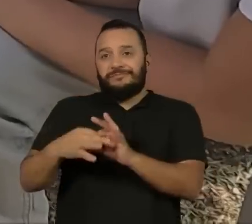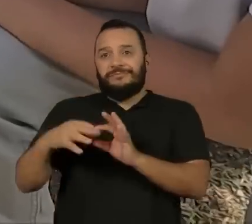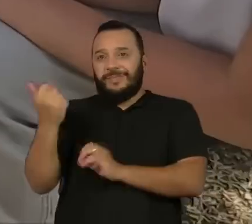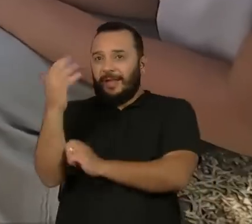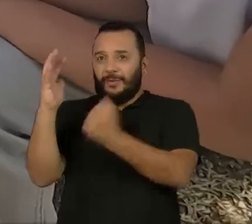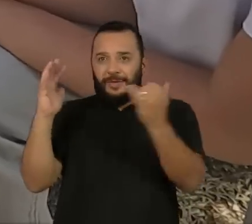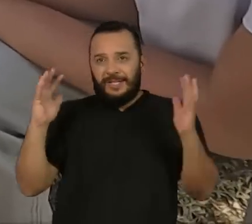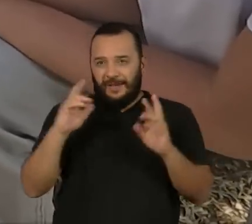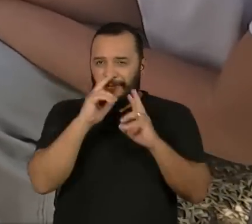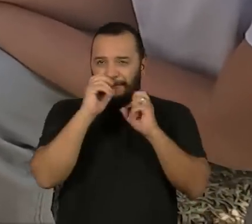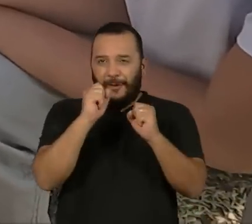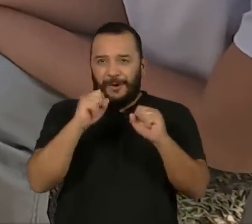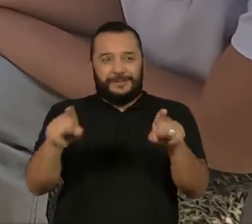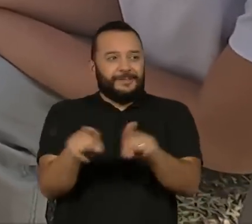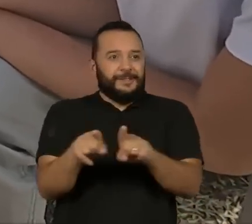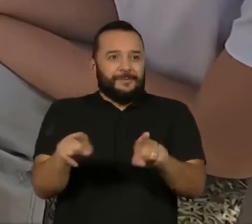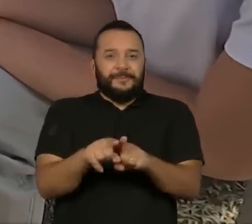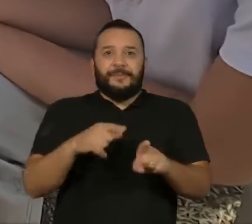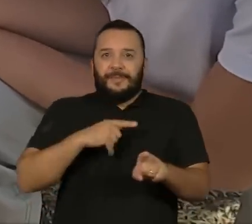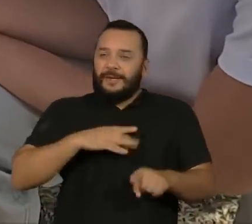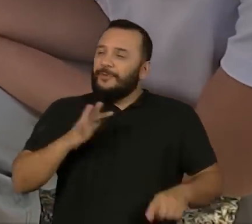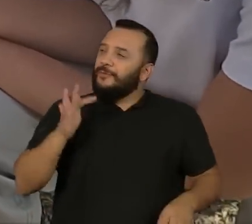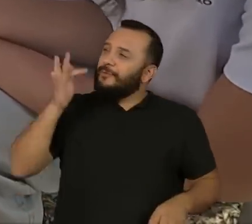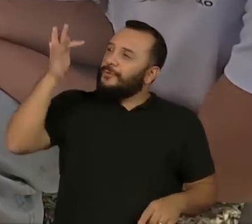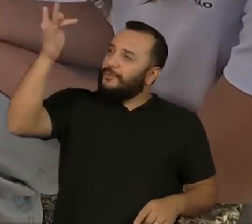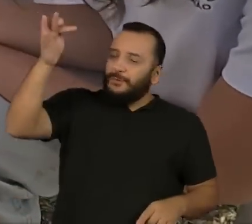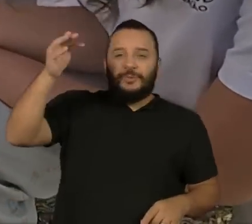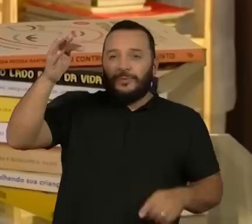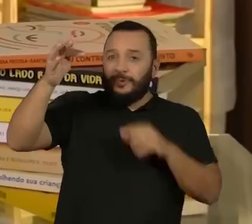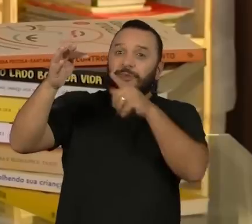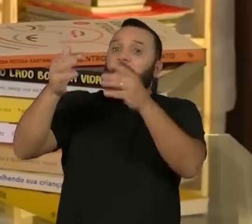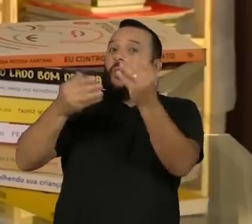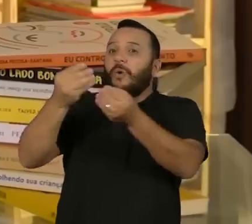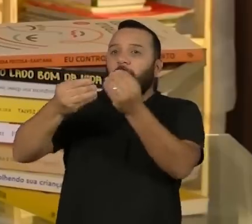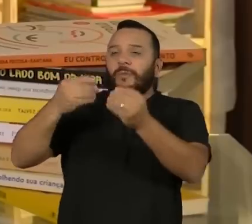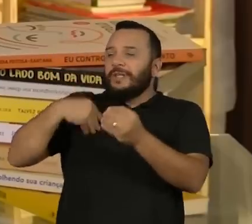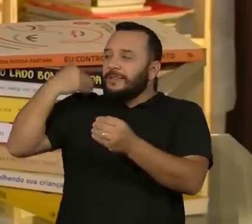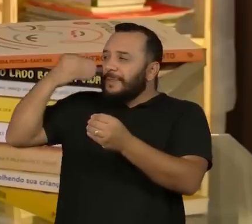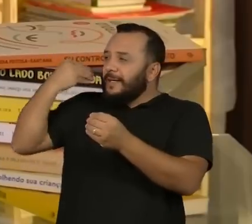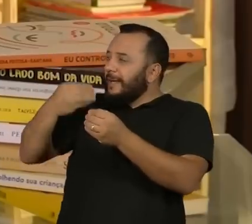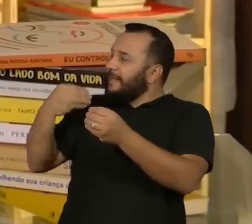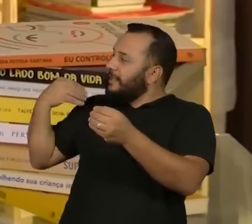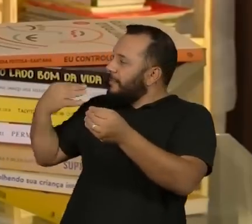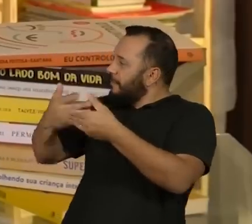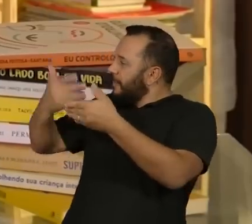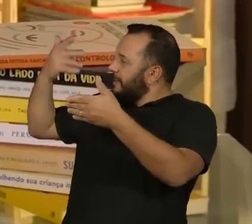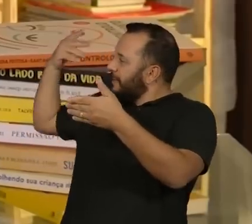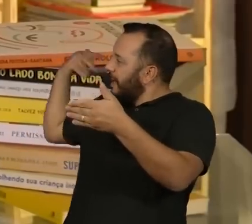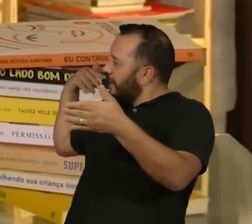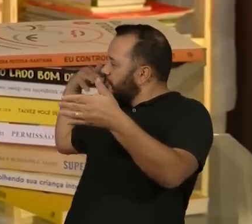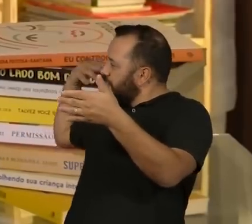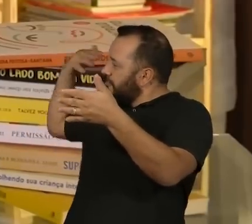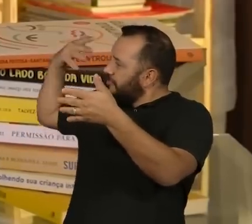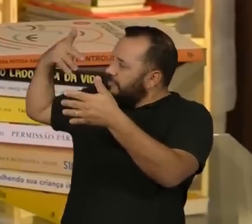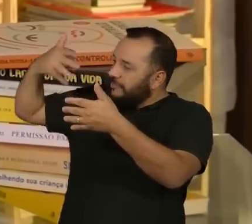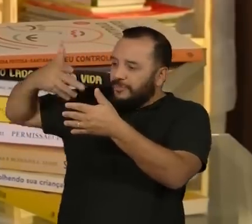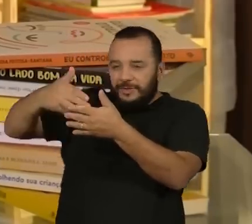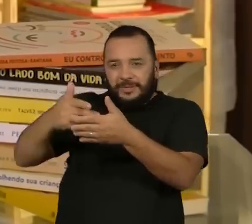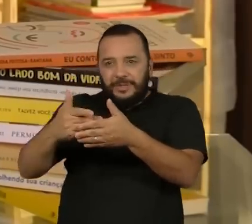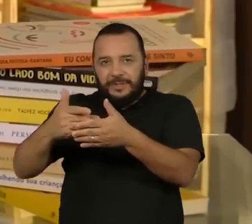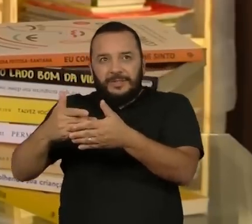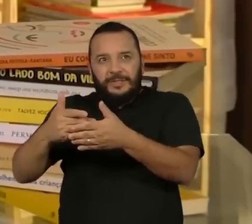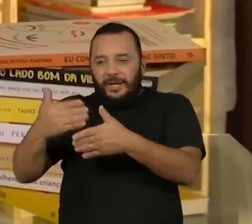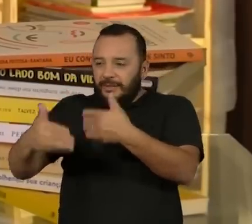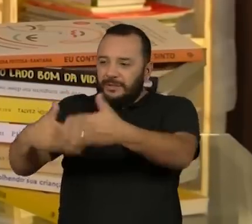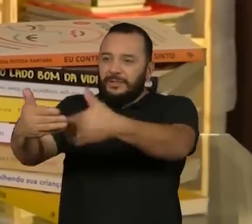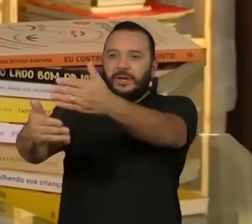e ensina que o futuro se constrói com as raízes do passado. A troca geracional entre os idosos e os